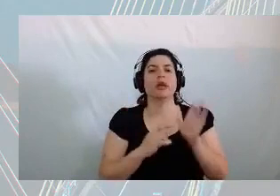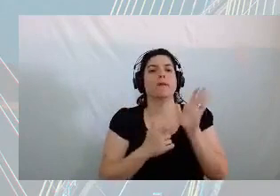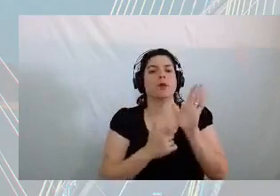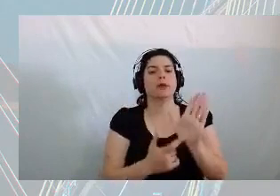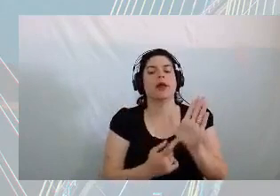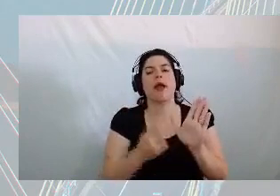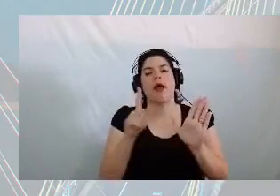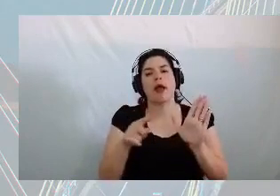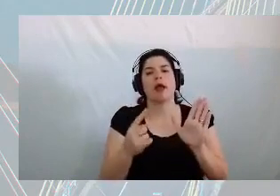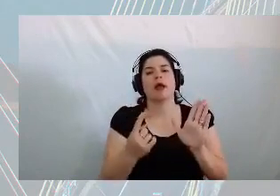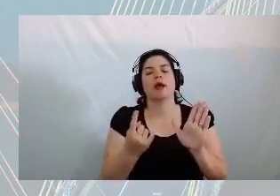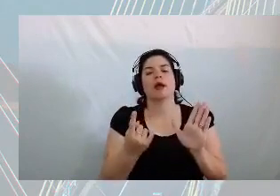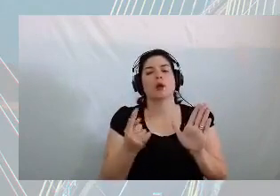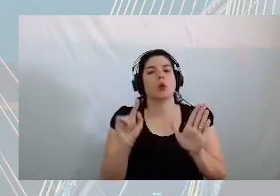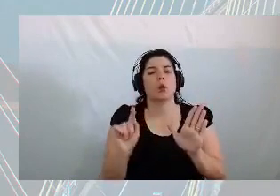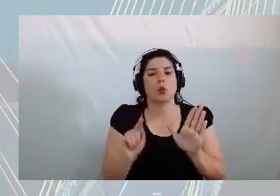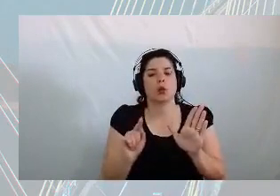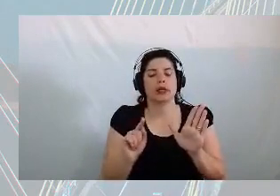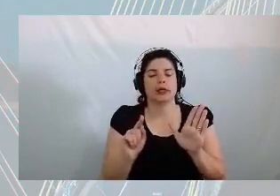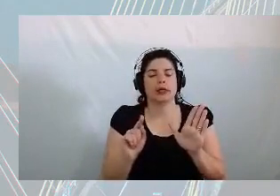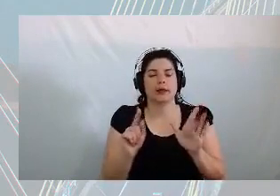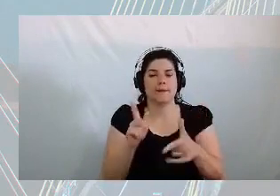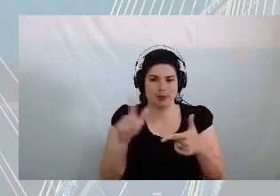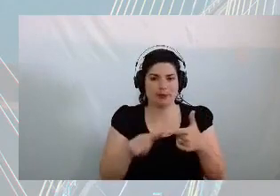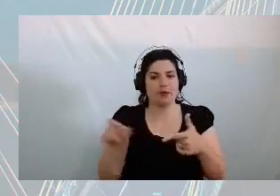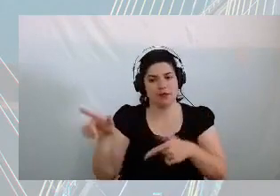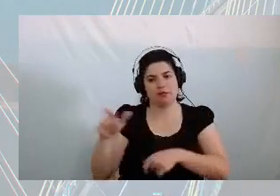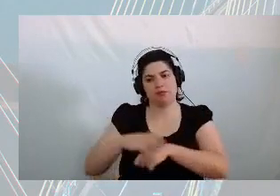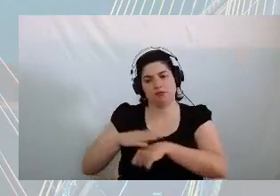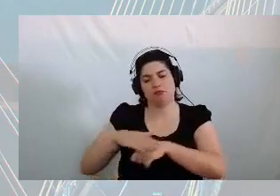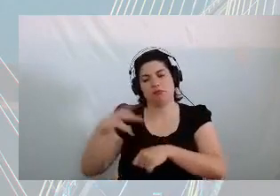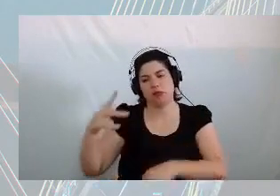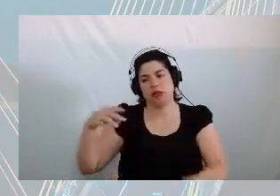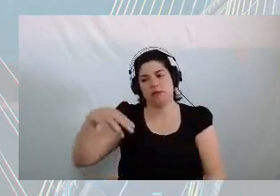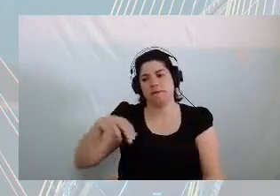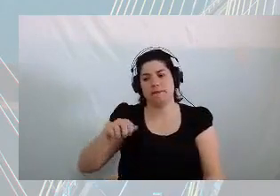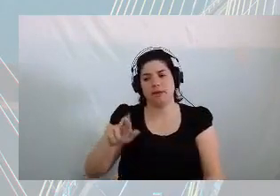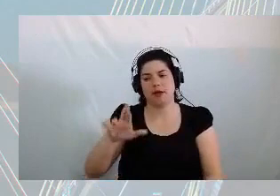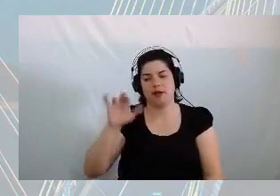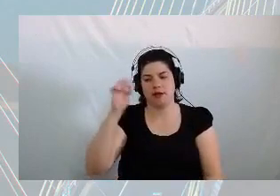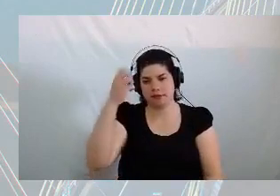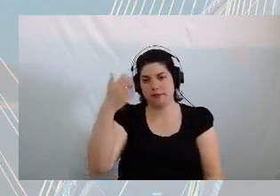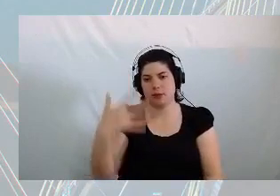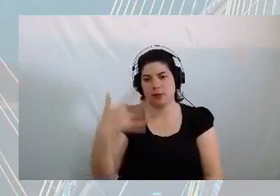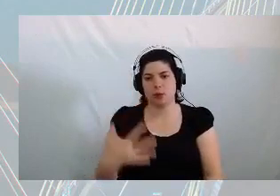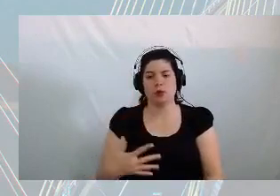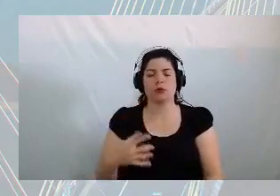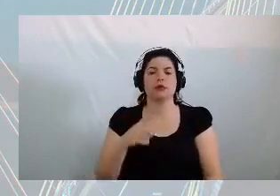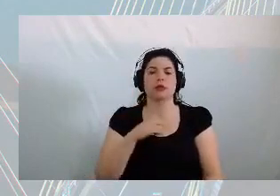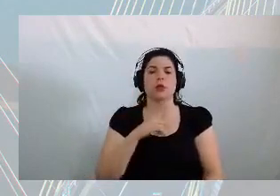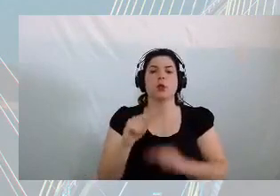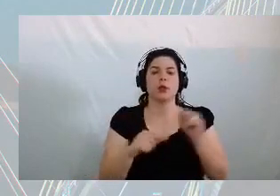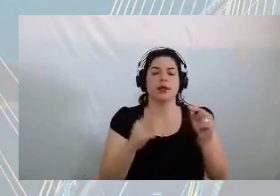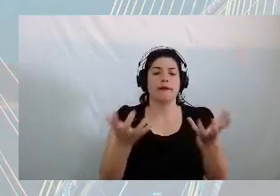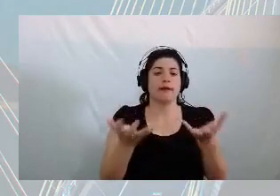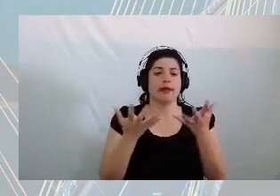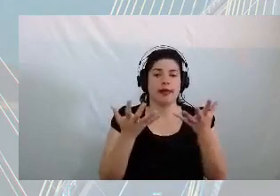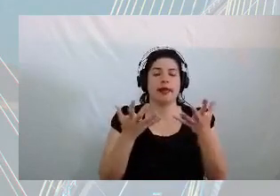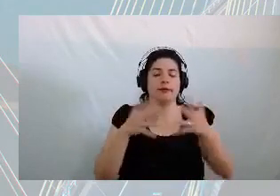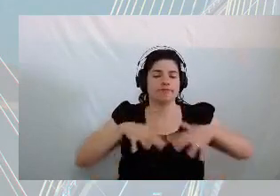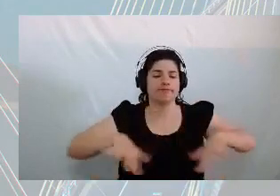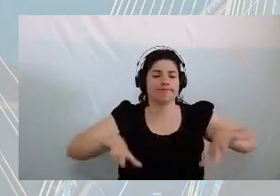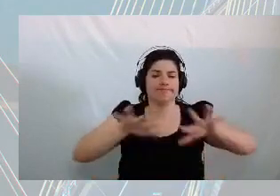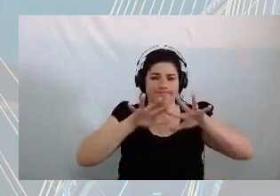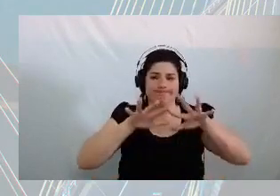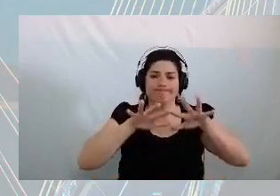né, do problema, né, como a Maria trouxe. A gente tem ali a busca por um cenário estruturante, mas que leva tempo, e tem a realidade